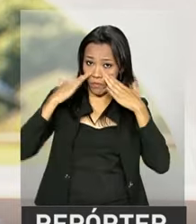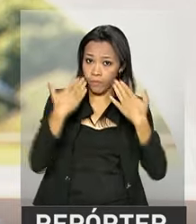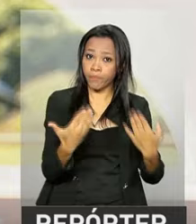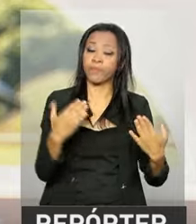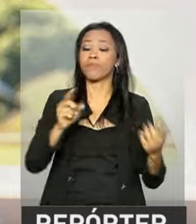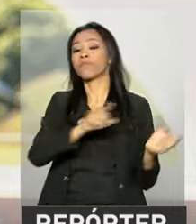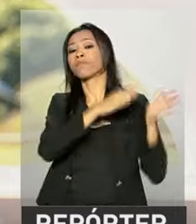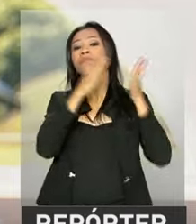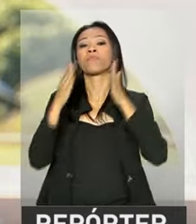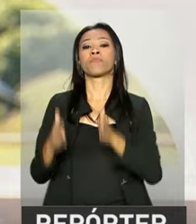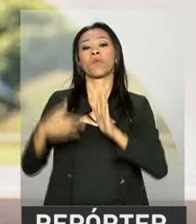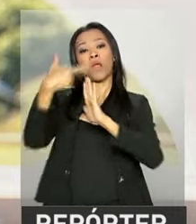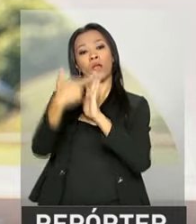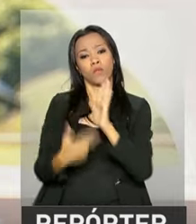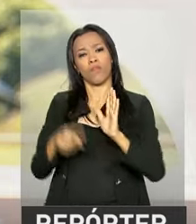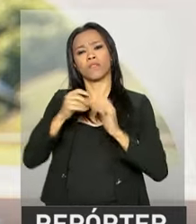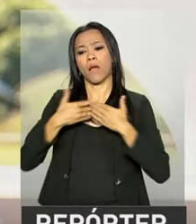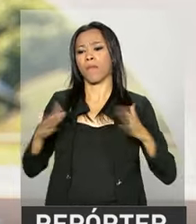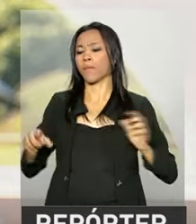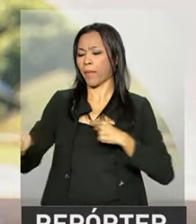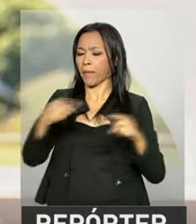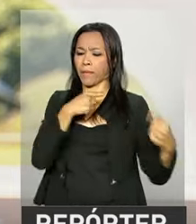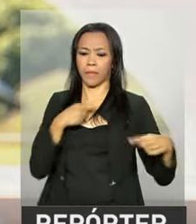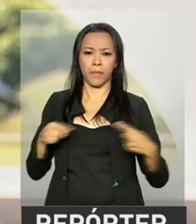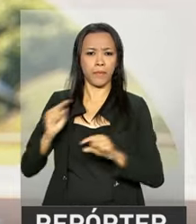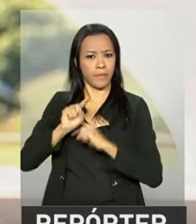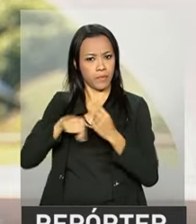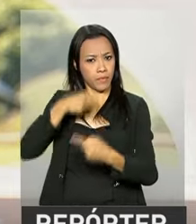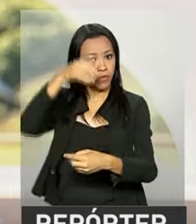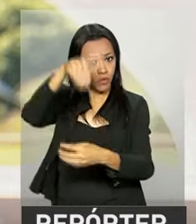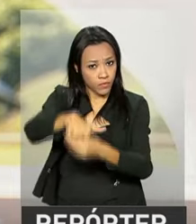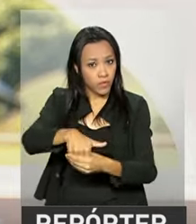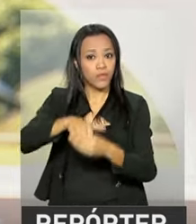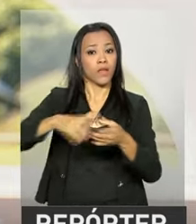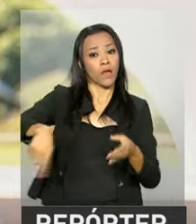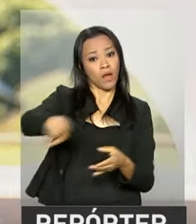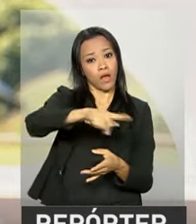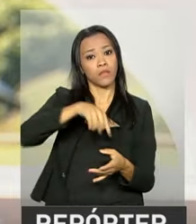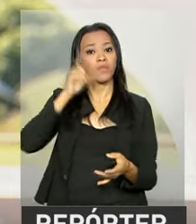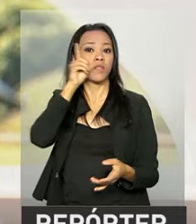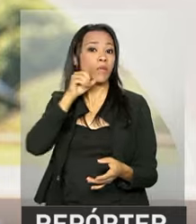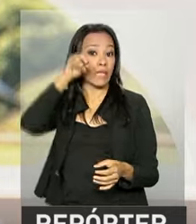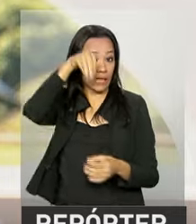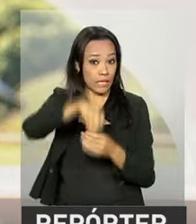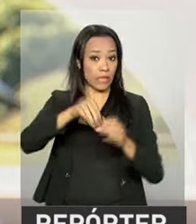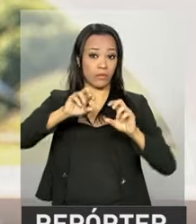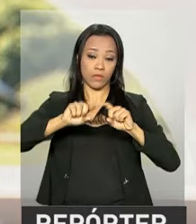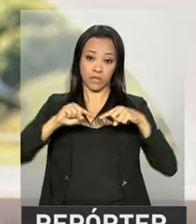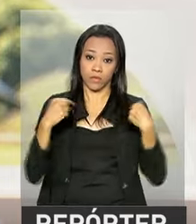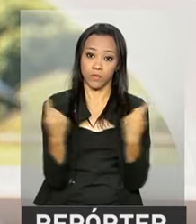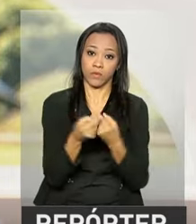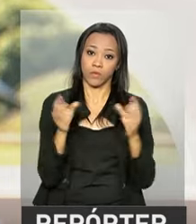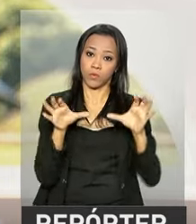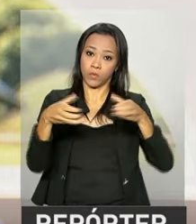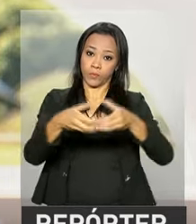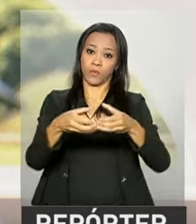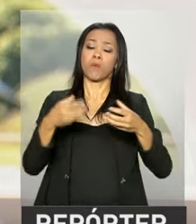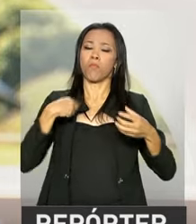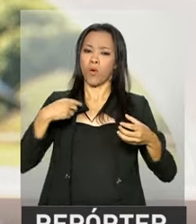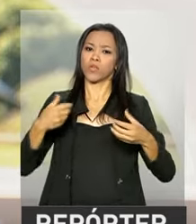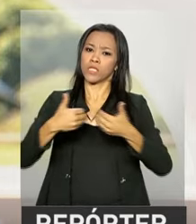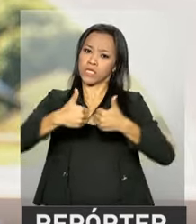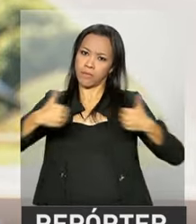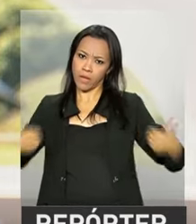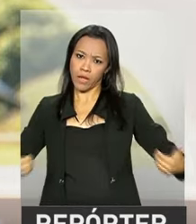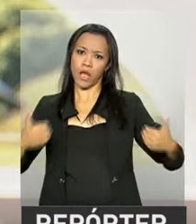o relatório será discutido e votado pelos deputados nessa comissão. Os deputados podem ainda votar em separado